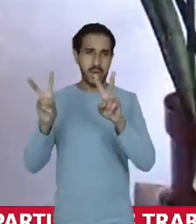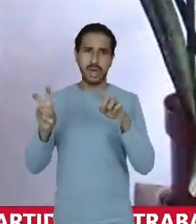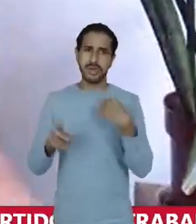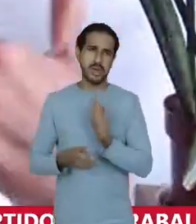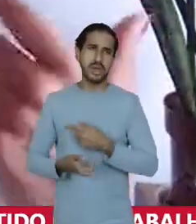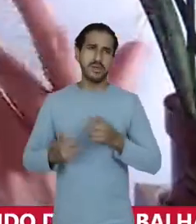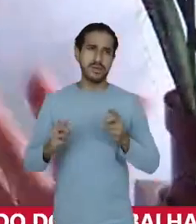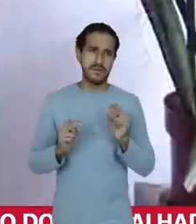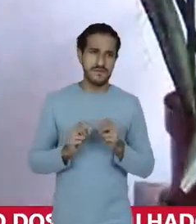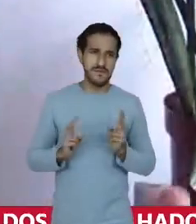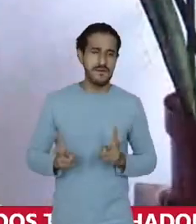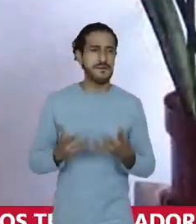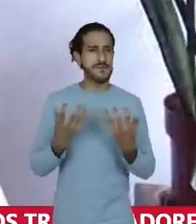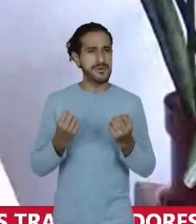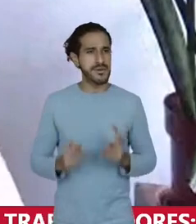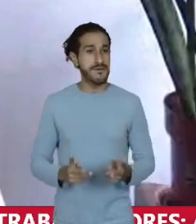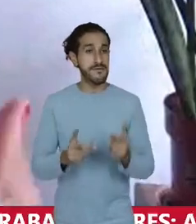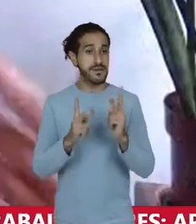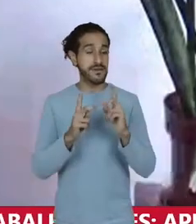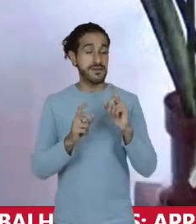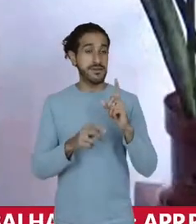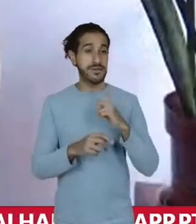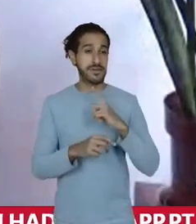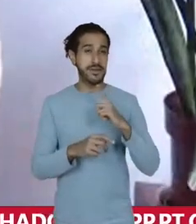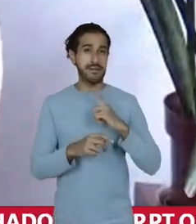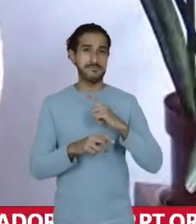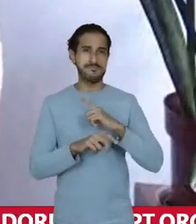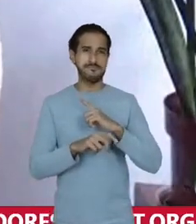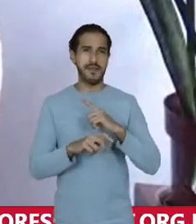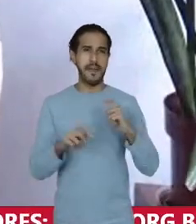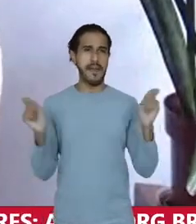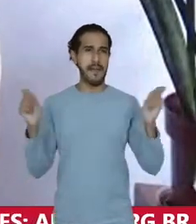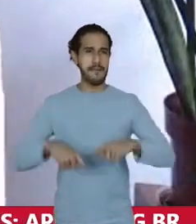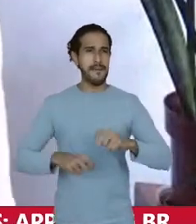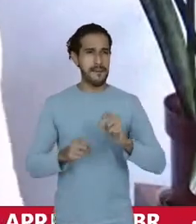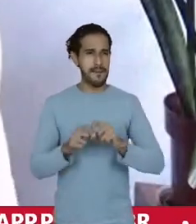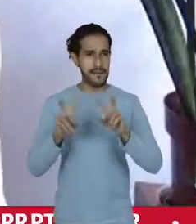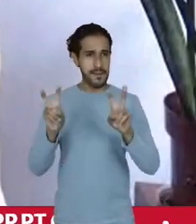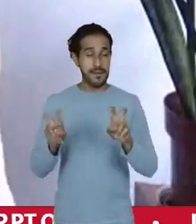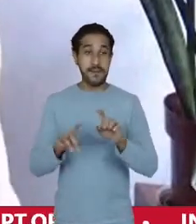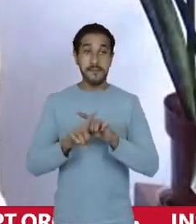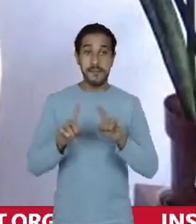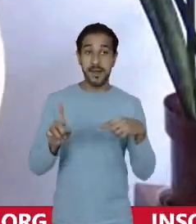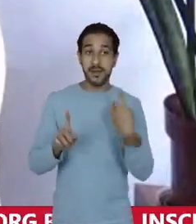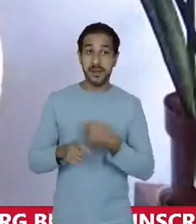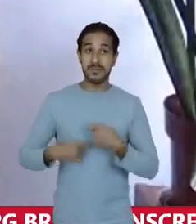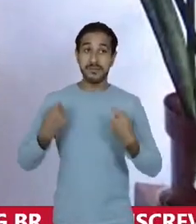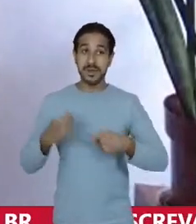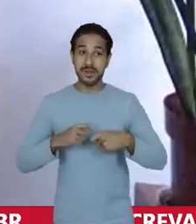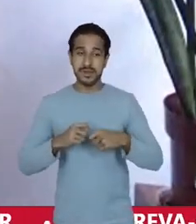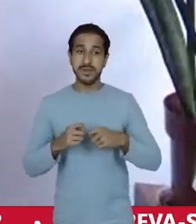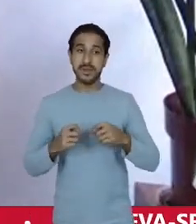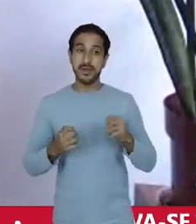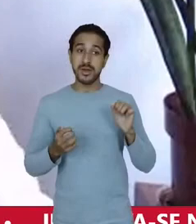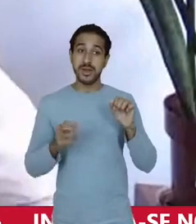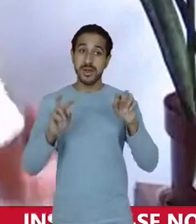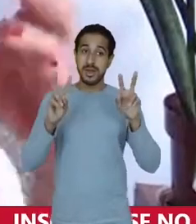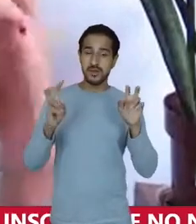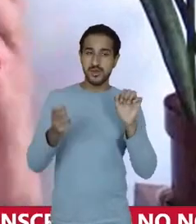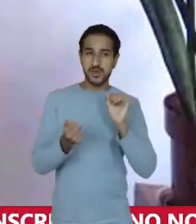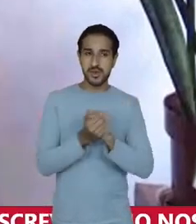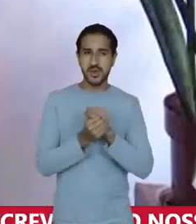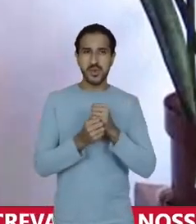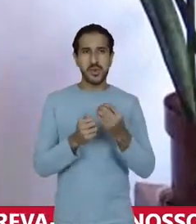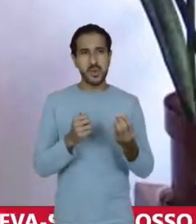fazemos, vamos fazer, temos o acúmulo suficiente para fazê-lo, Mas nós precisamos, ao lado disso,